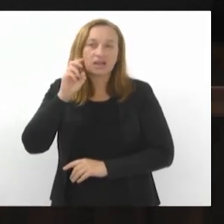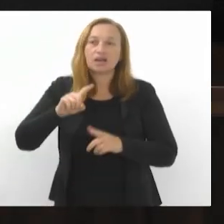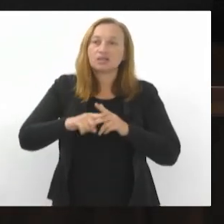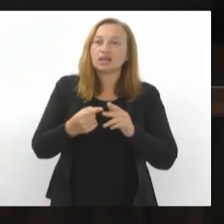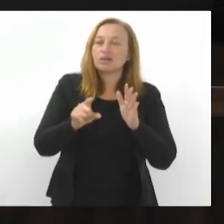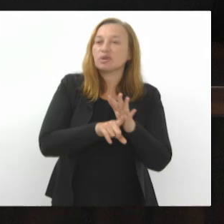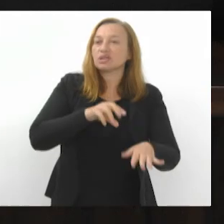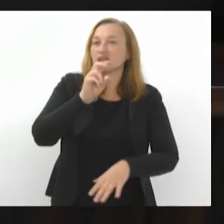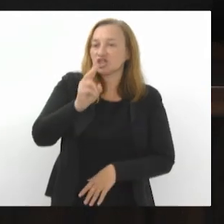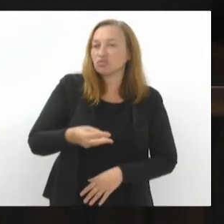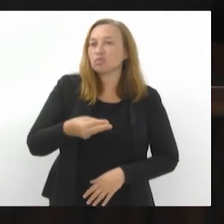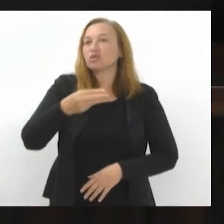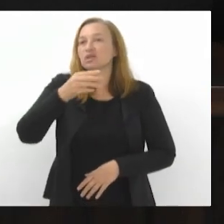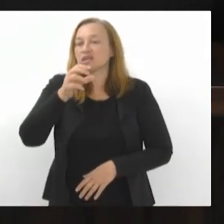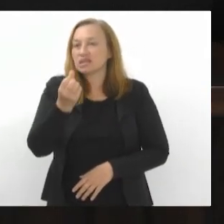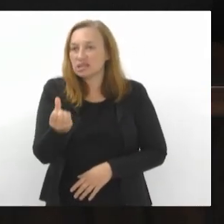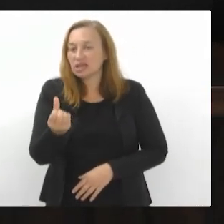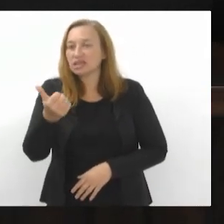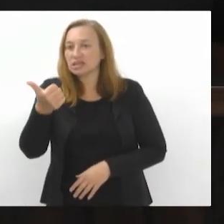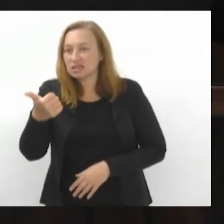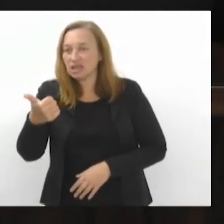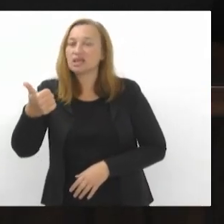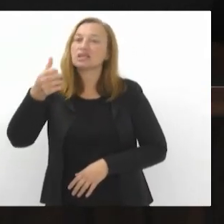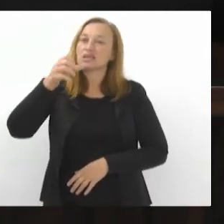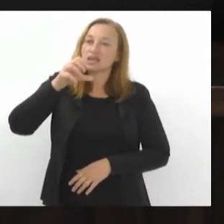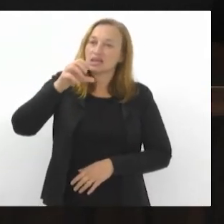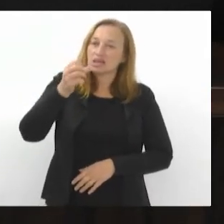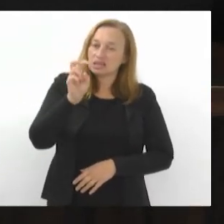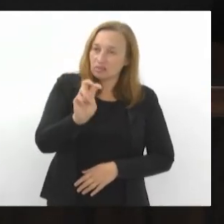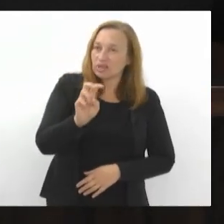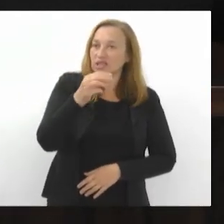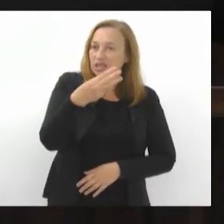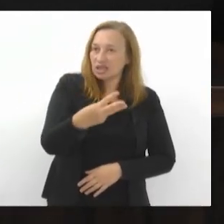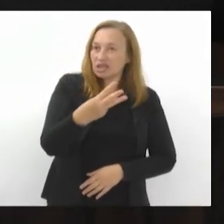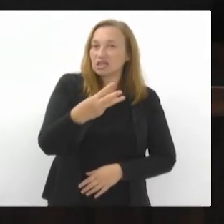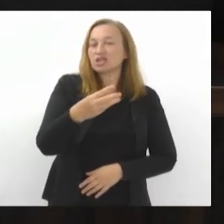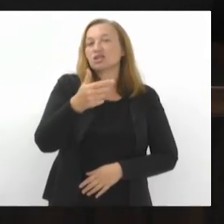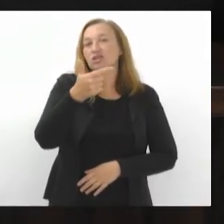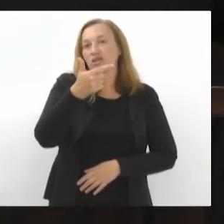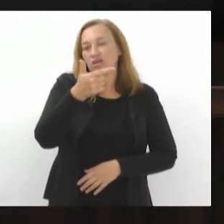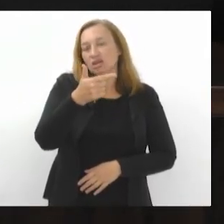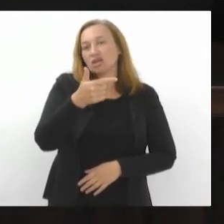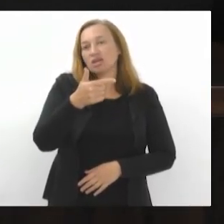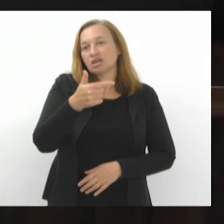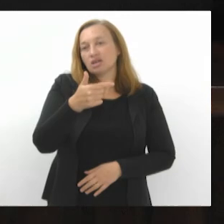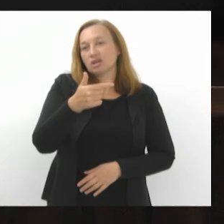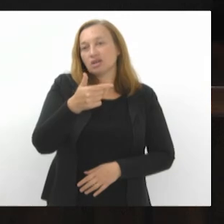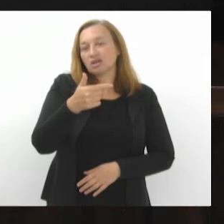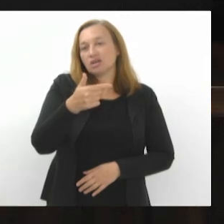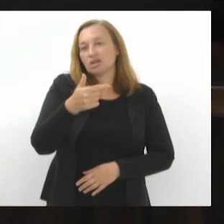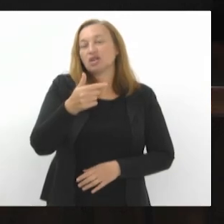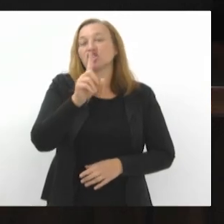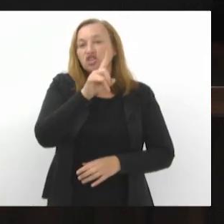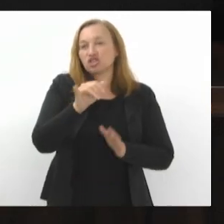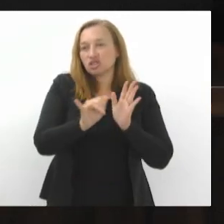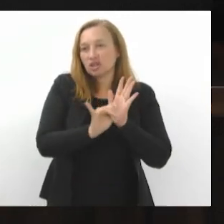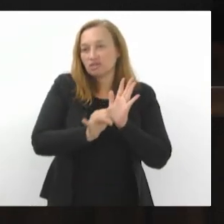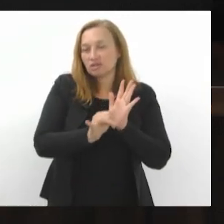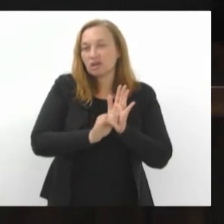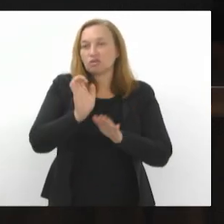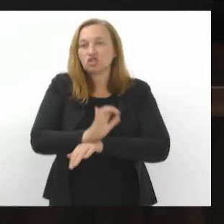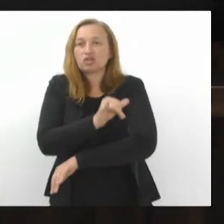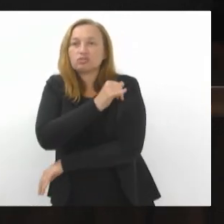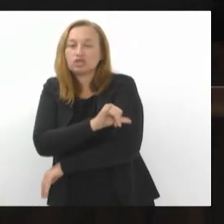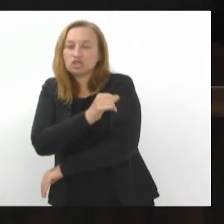número 3.153, 28 de dezembro de 1998, para que as edições do Diário Oficial do Estado do Rio